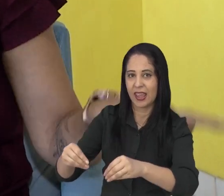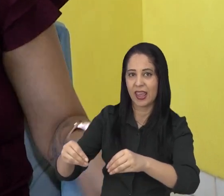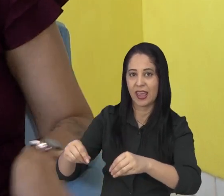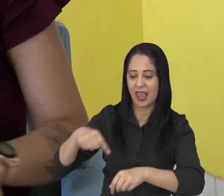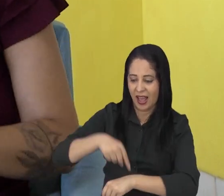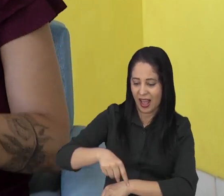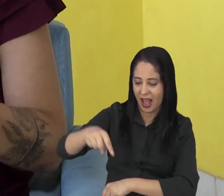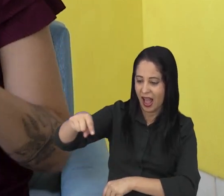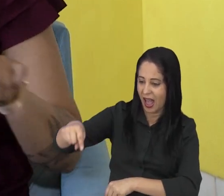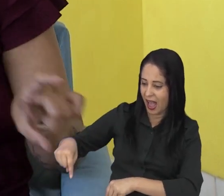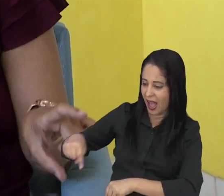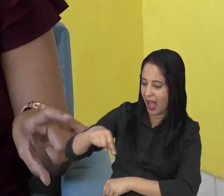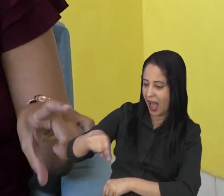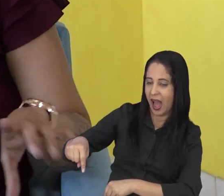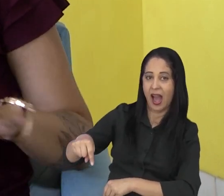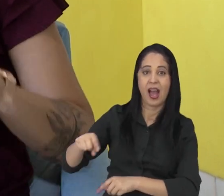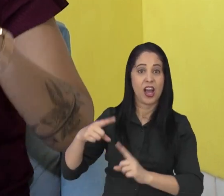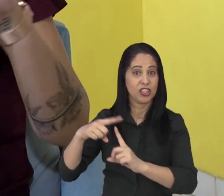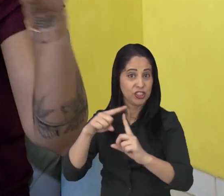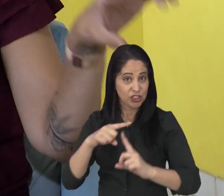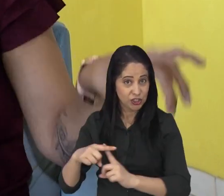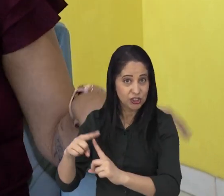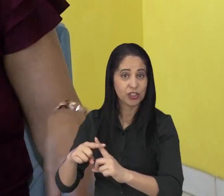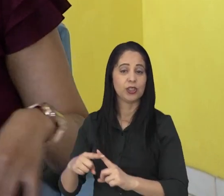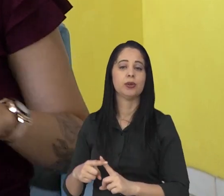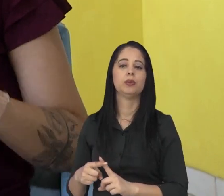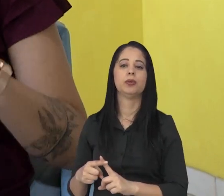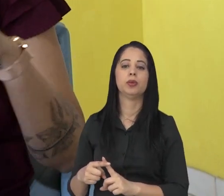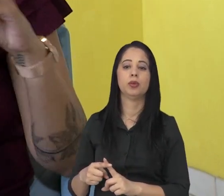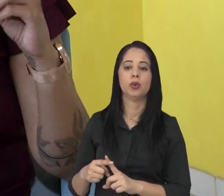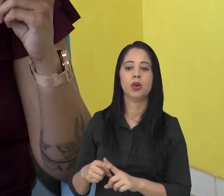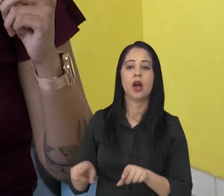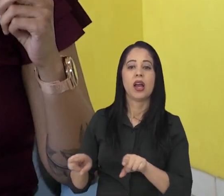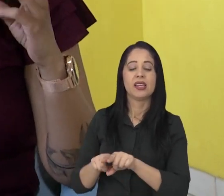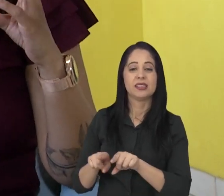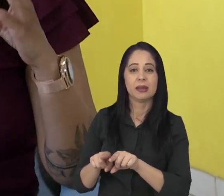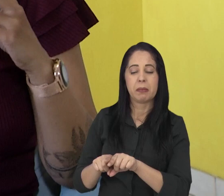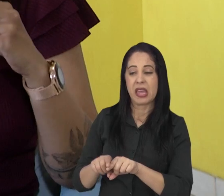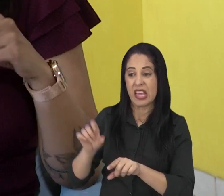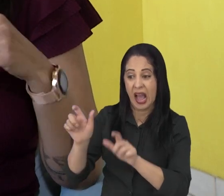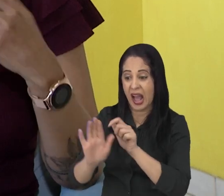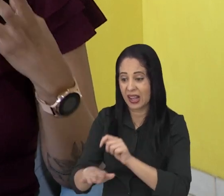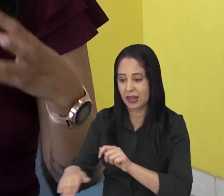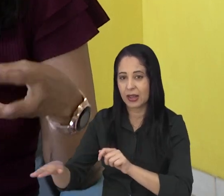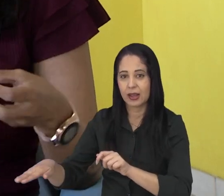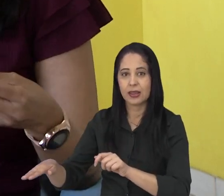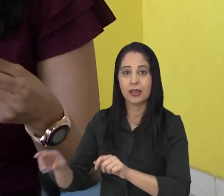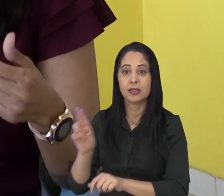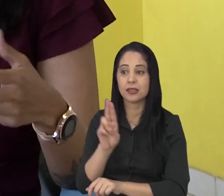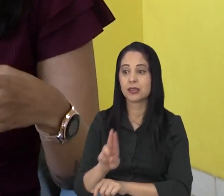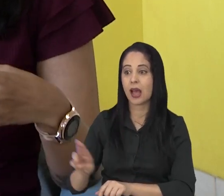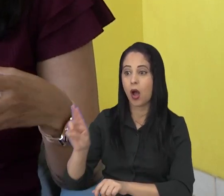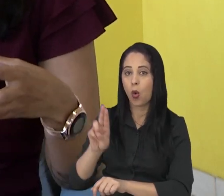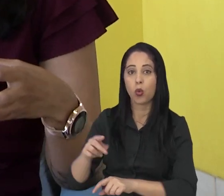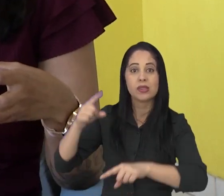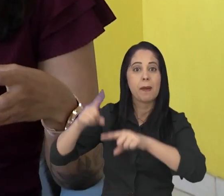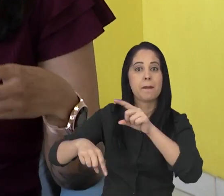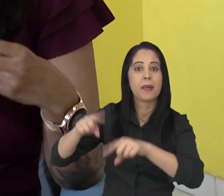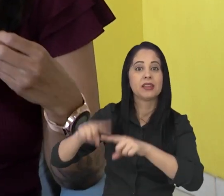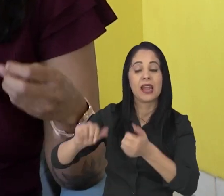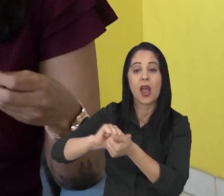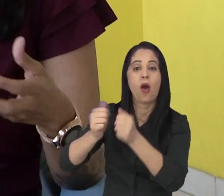na areia de fazer a letra, né? Esse formato da letra. Quanto mais objetos sensoriais ela